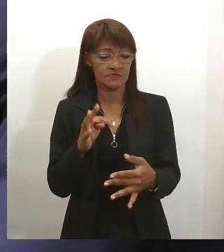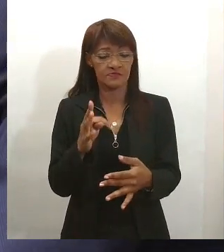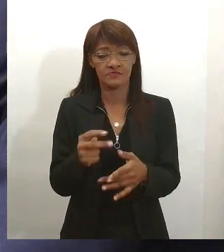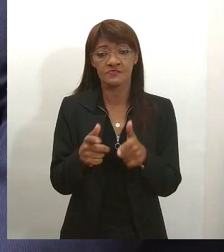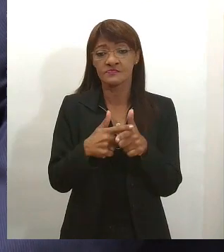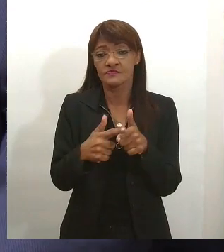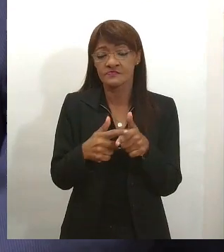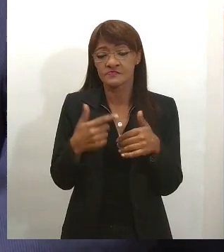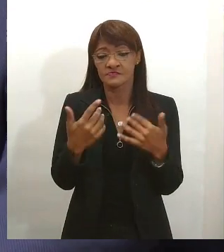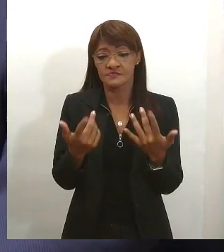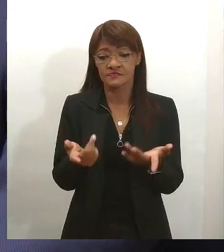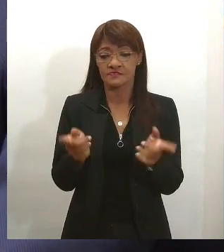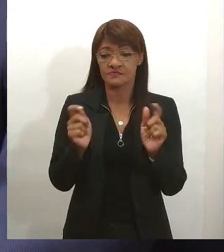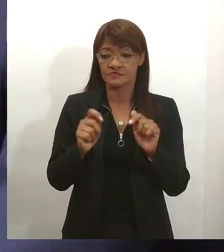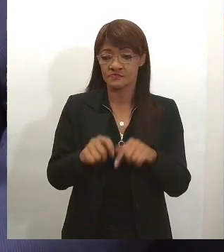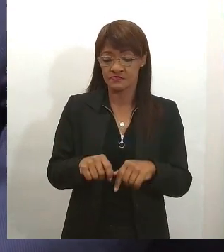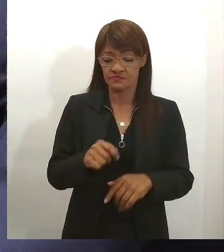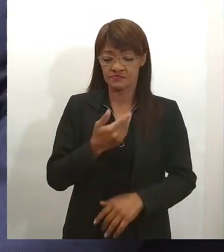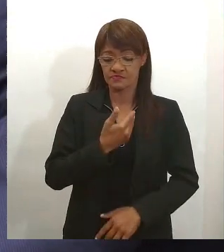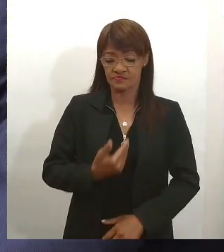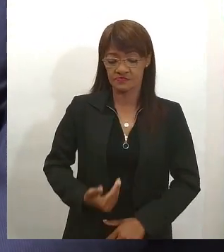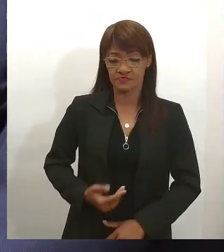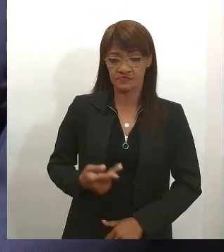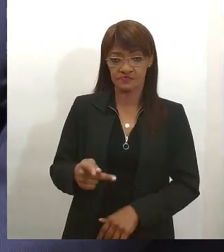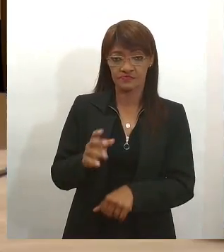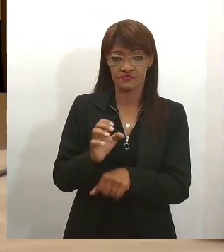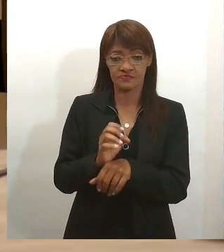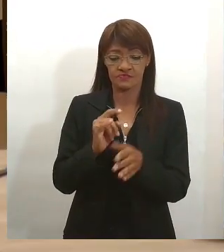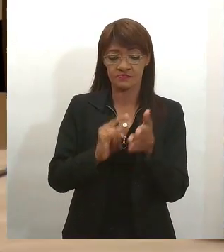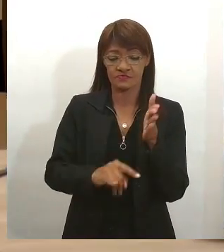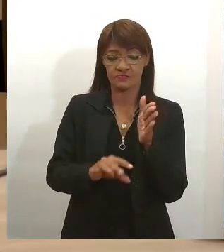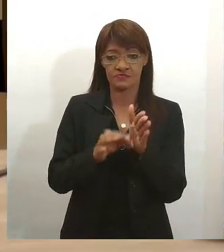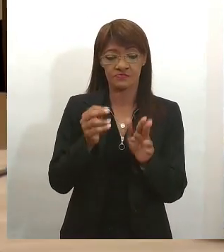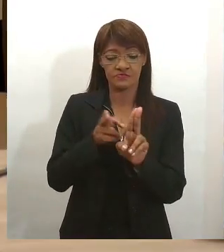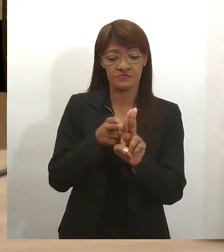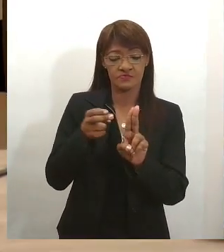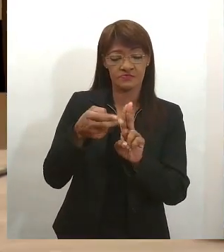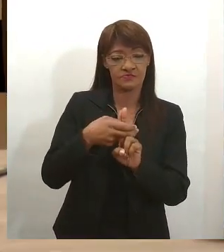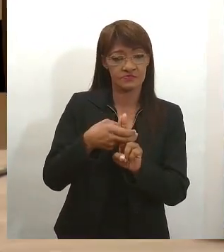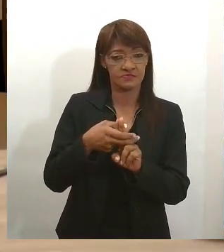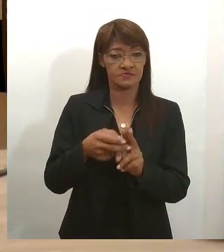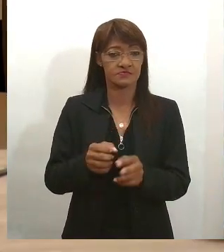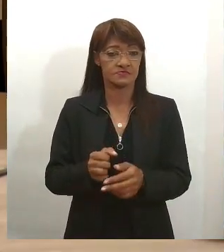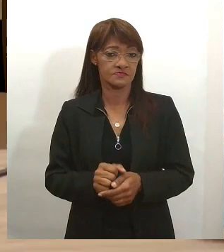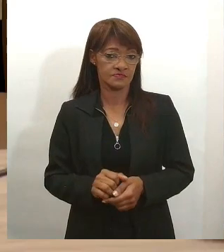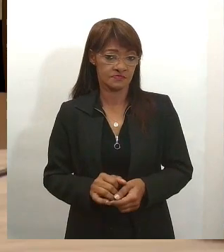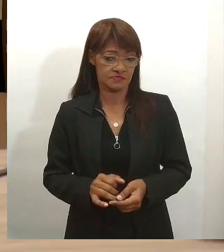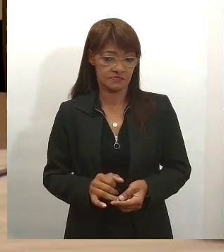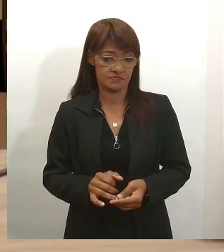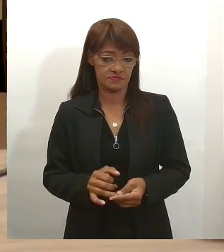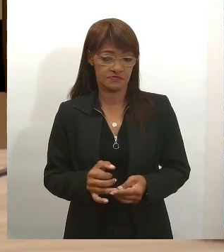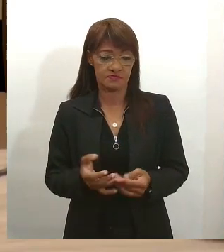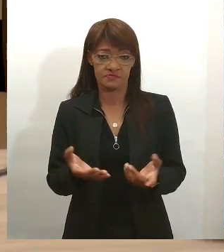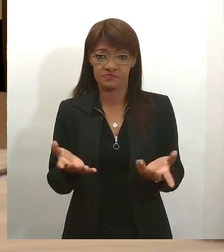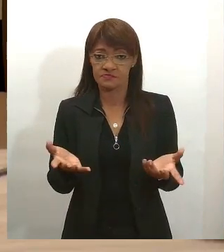o credenciamento do SUS para atender a população sergipana. Lamentavelmente, o estado